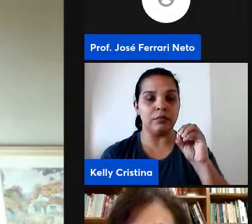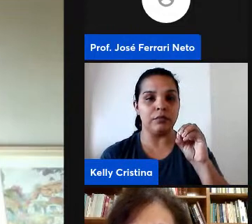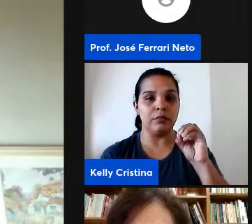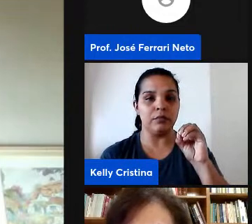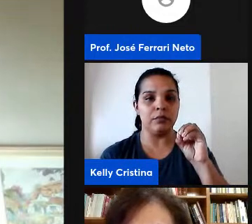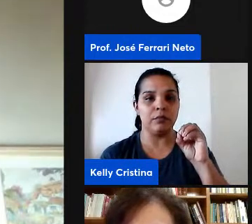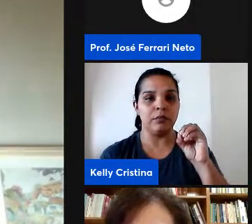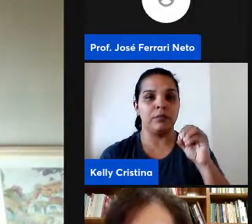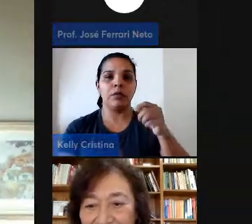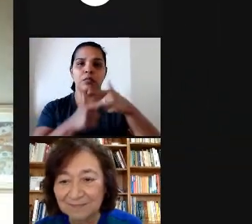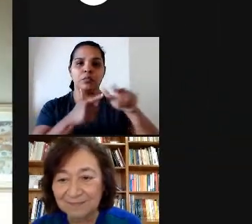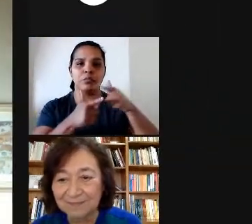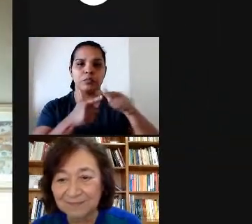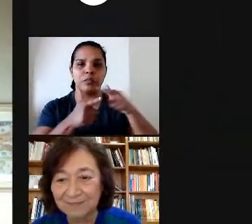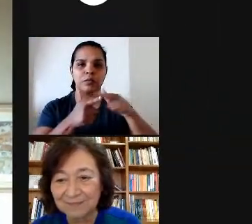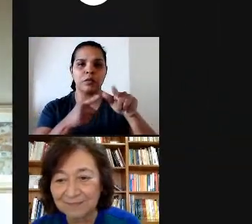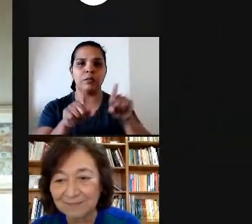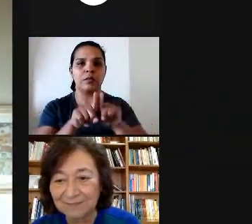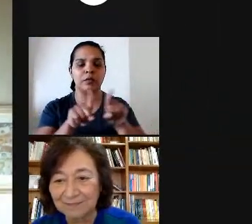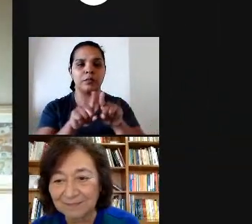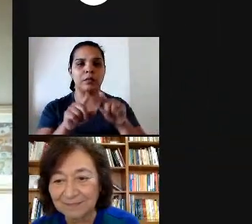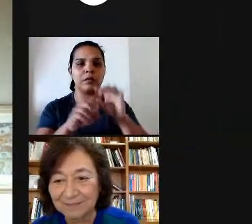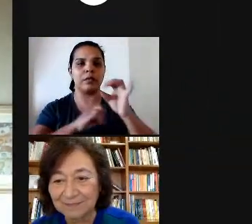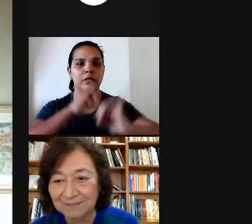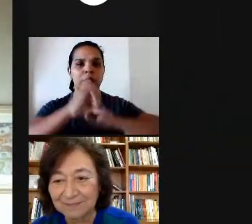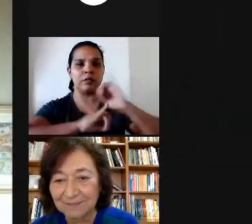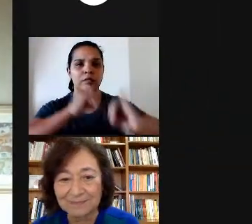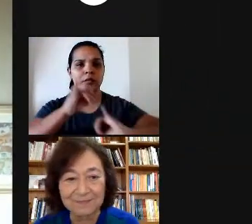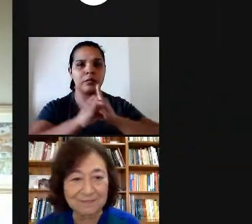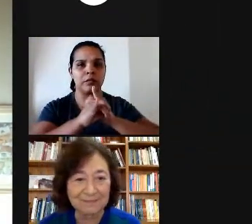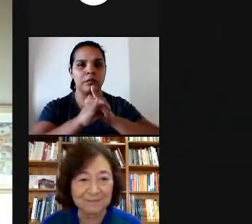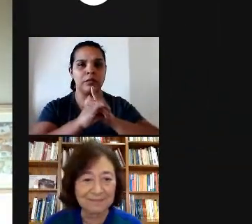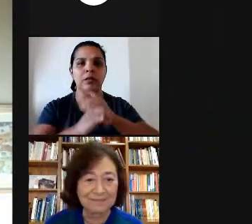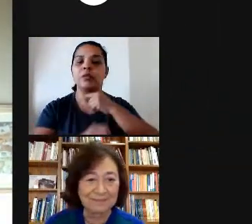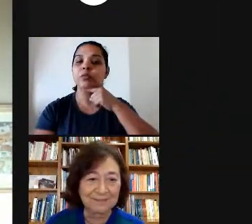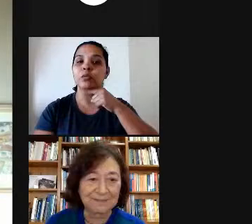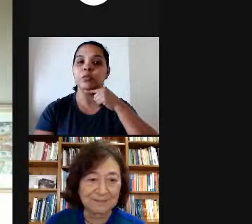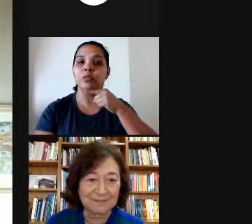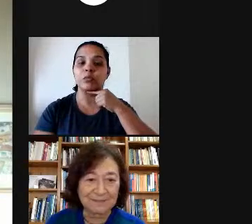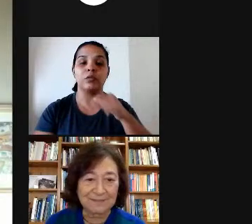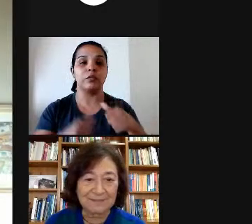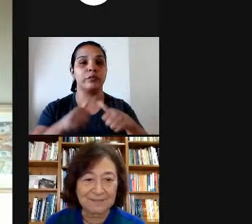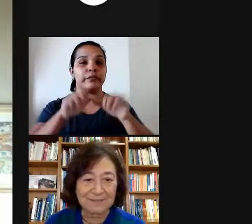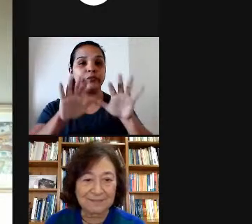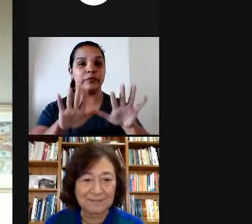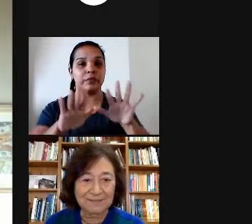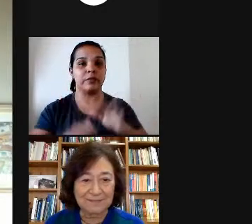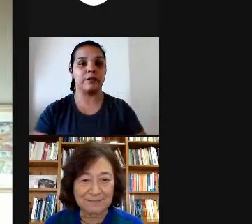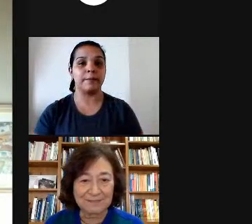ficou com problema de conexão, então não está, não conseguiu se manter.